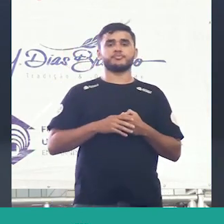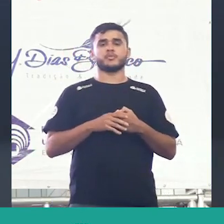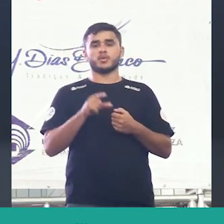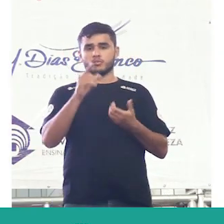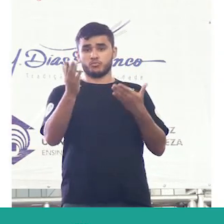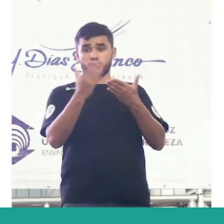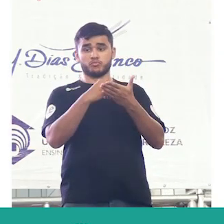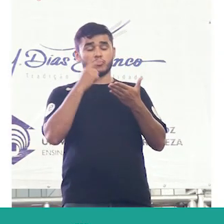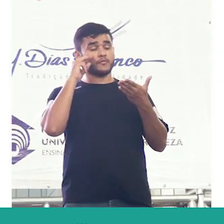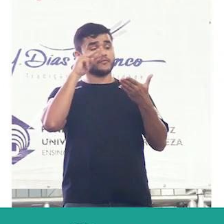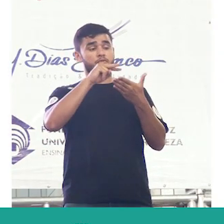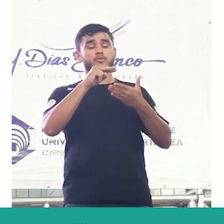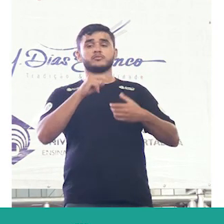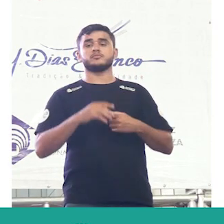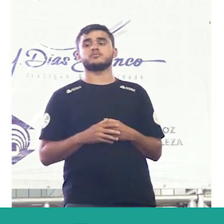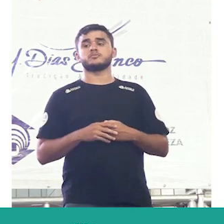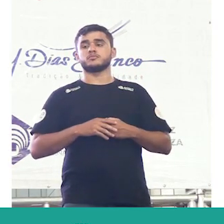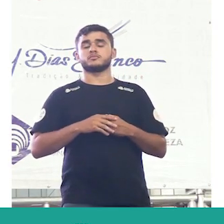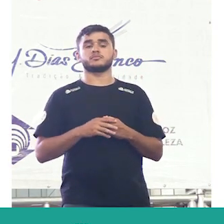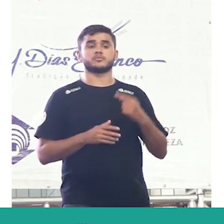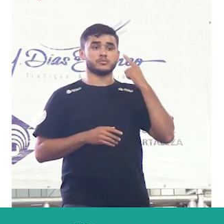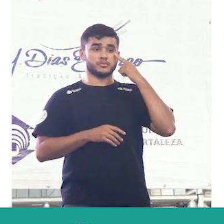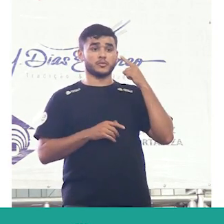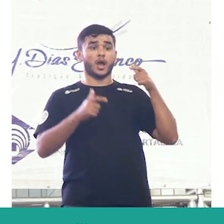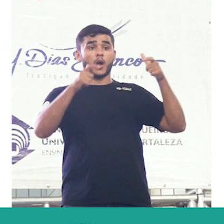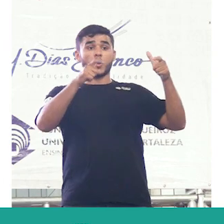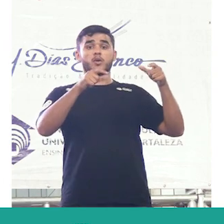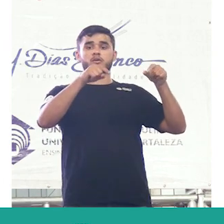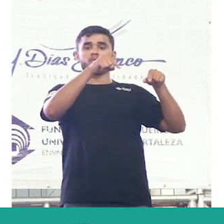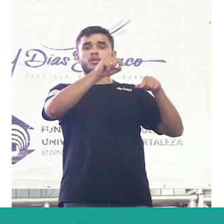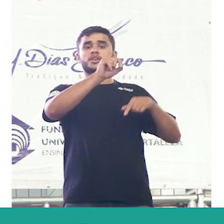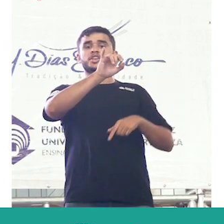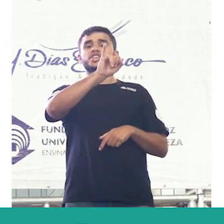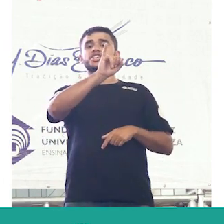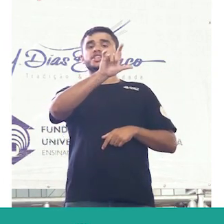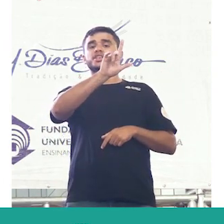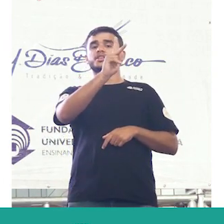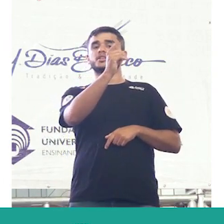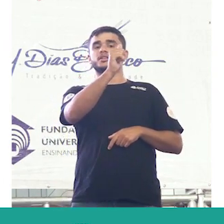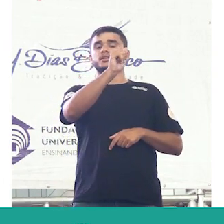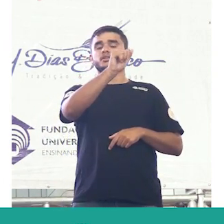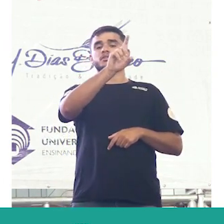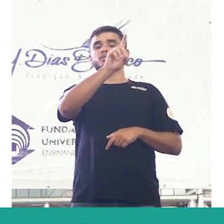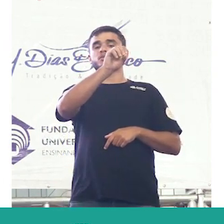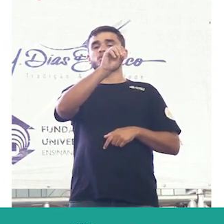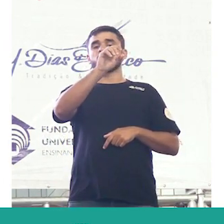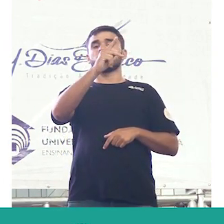essa seta? É onde é a Ilha dos Príncipes. Vocês estão vendo aí uma setinha?